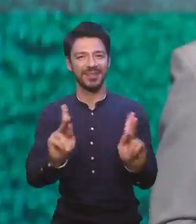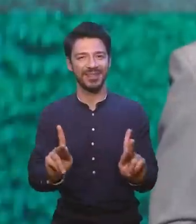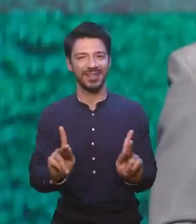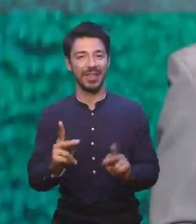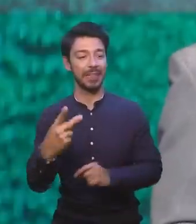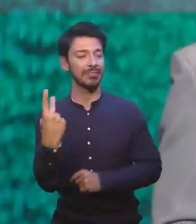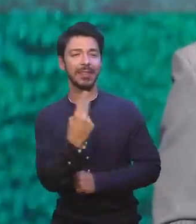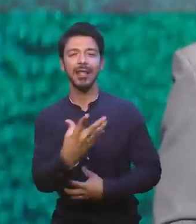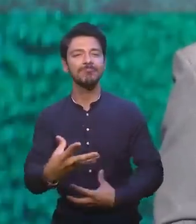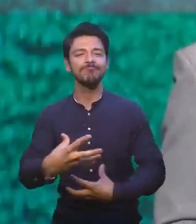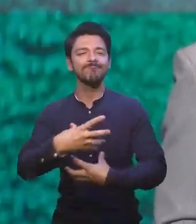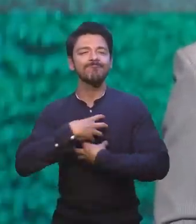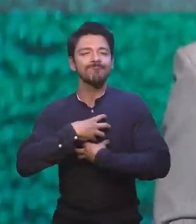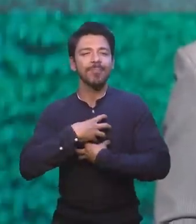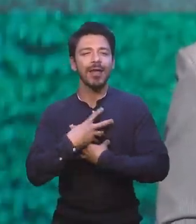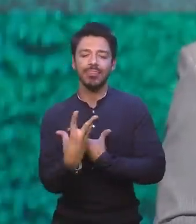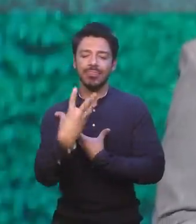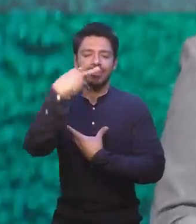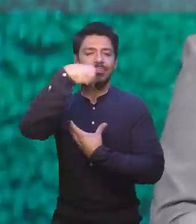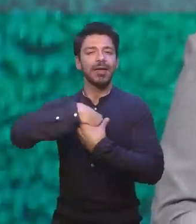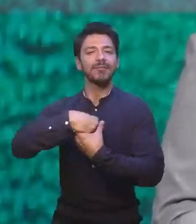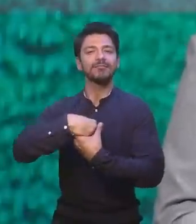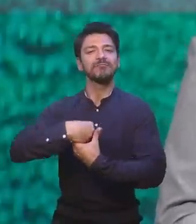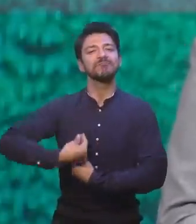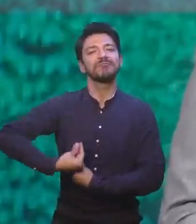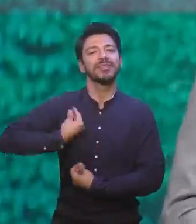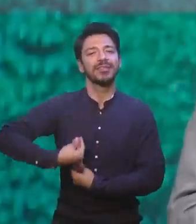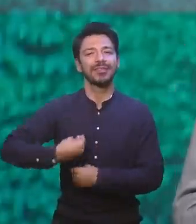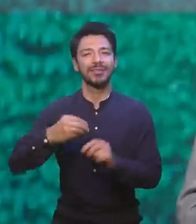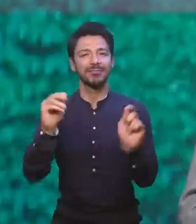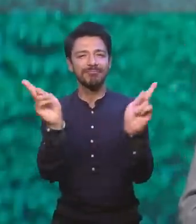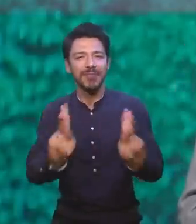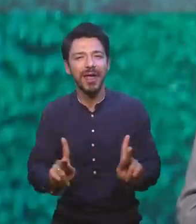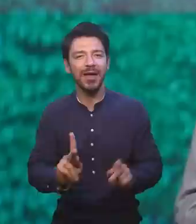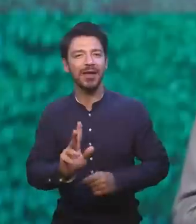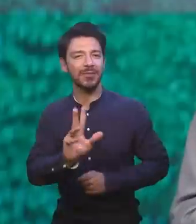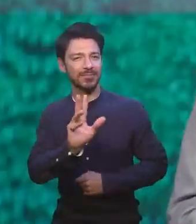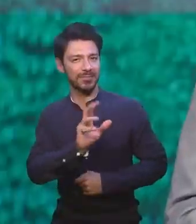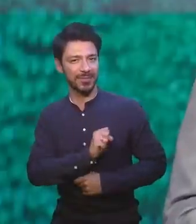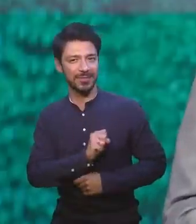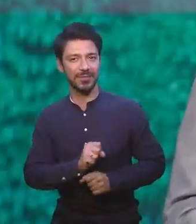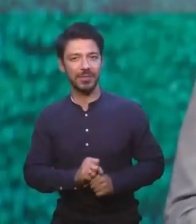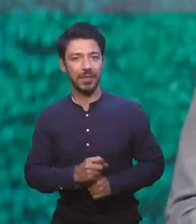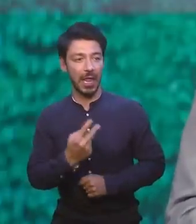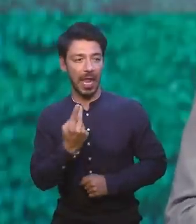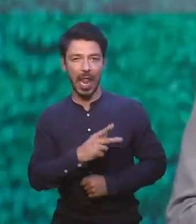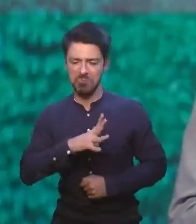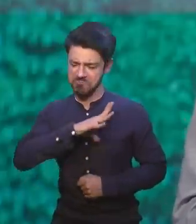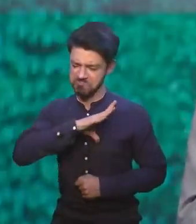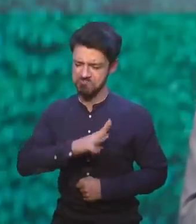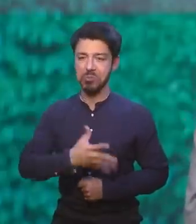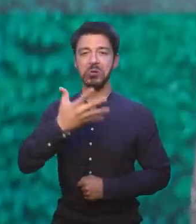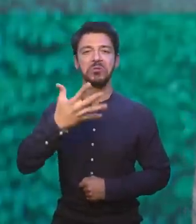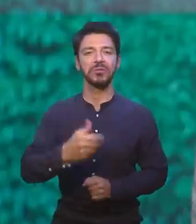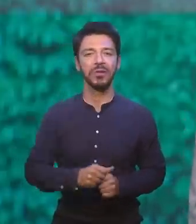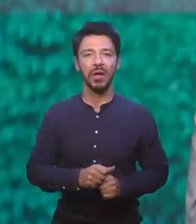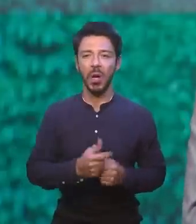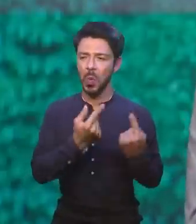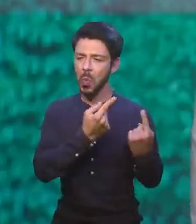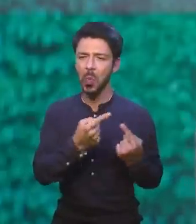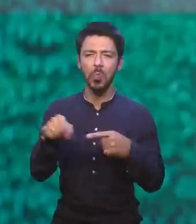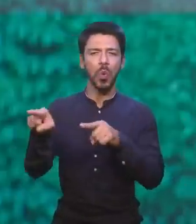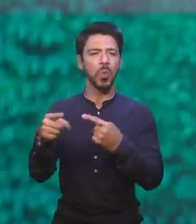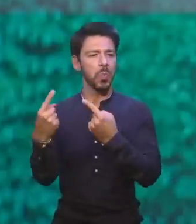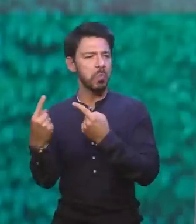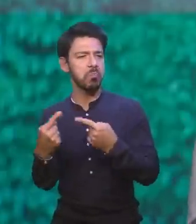Vivia o amor. Então ele não reagia. Ele não dava combustível para as reações, para